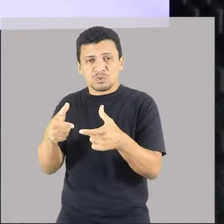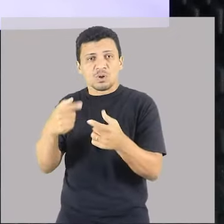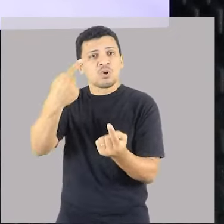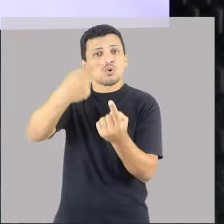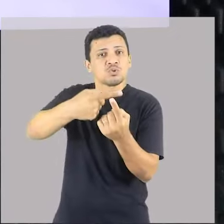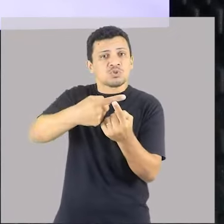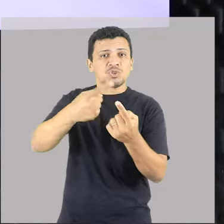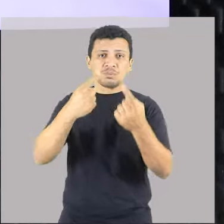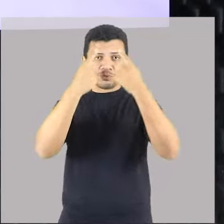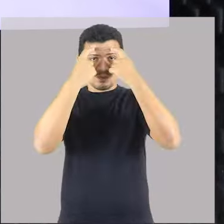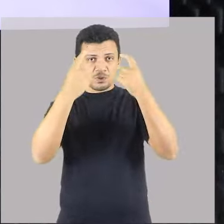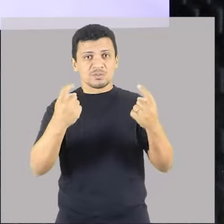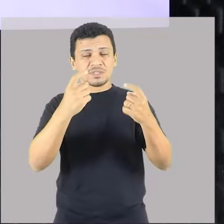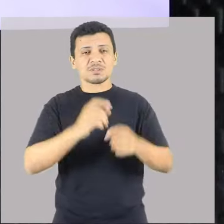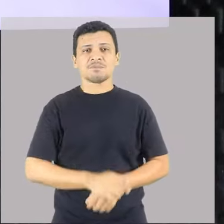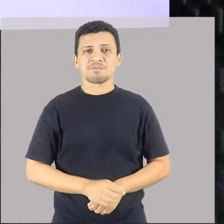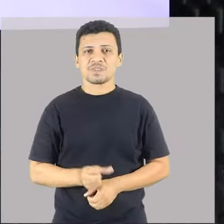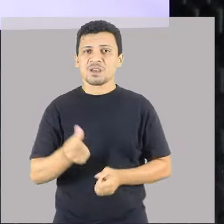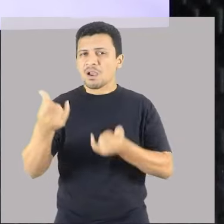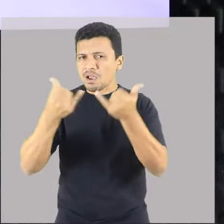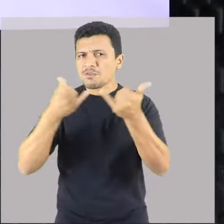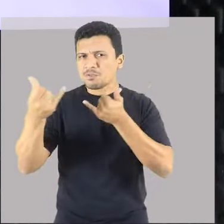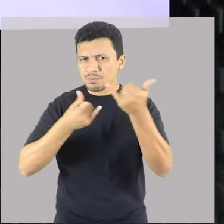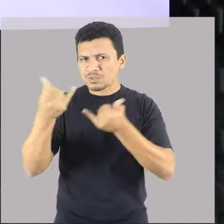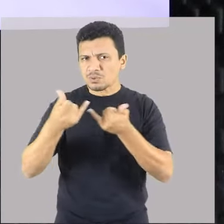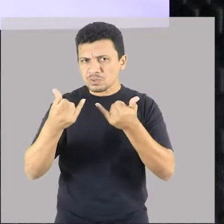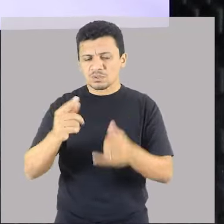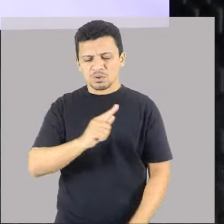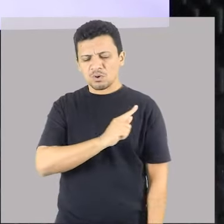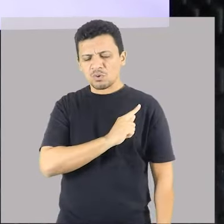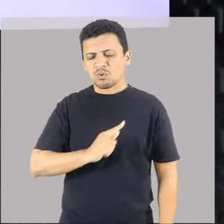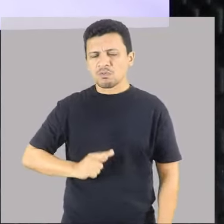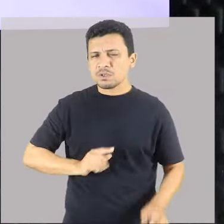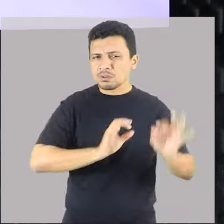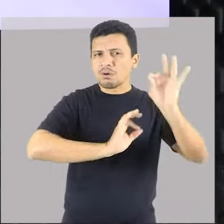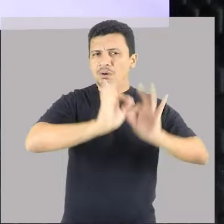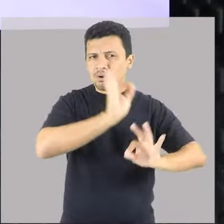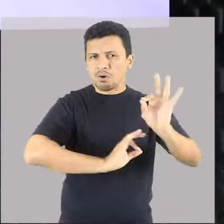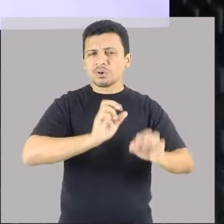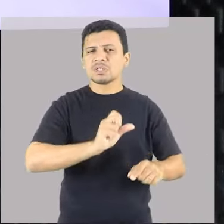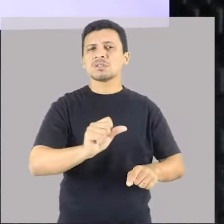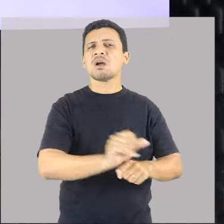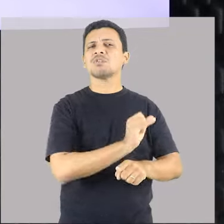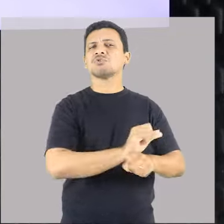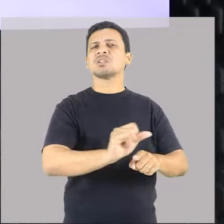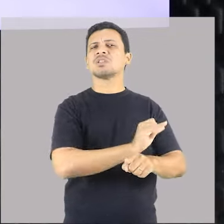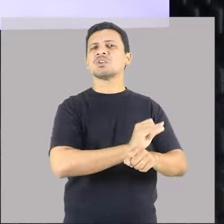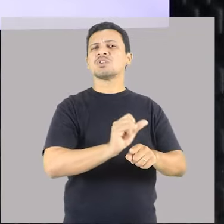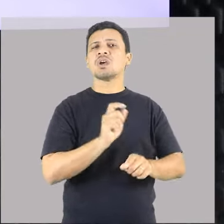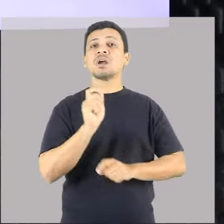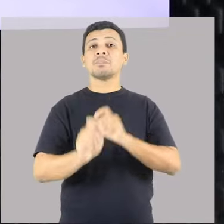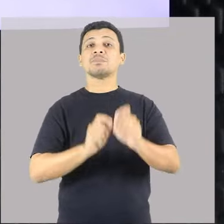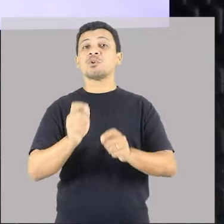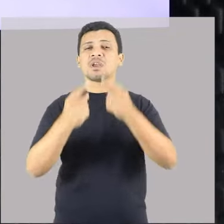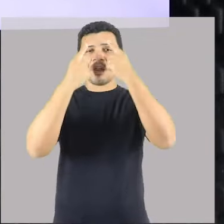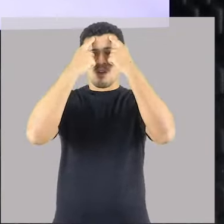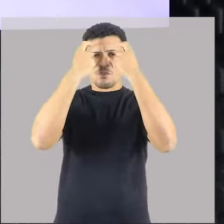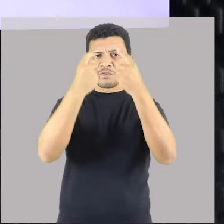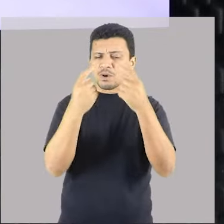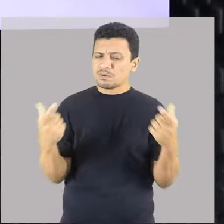informações você pode traçar estratégias os governos por exemplo traçam estratégias justamente para diminuir a violência